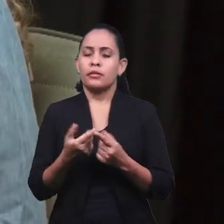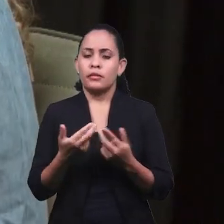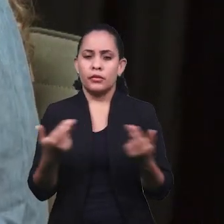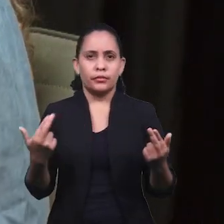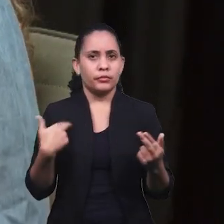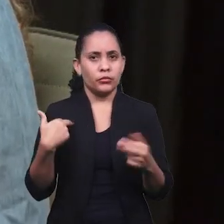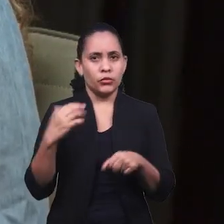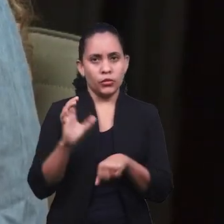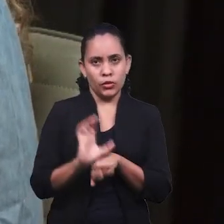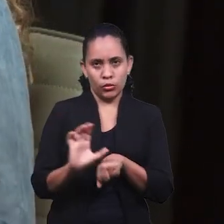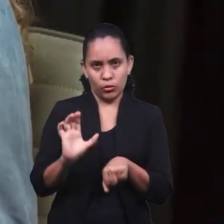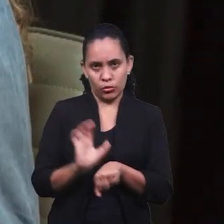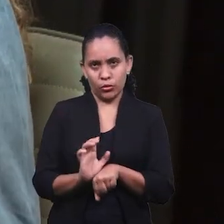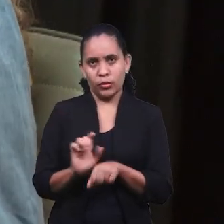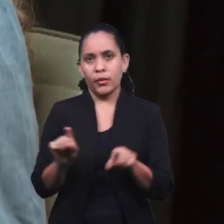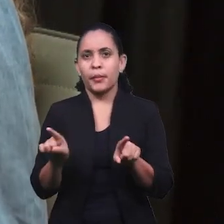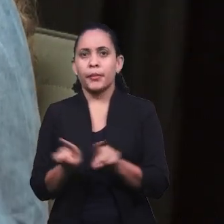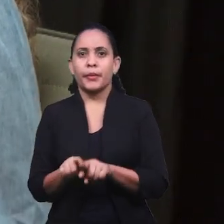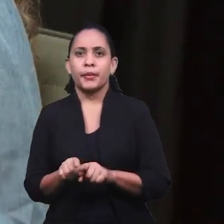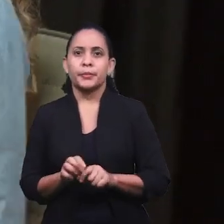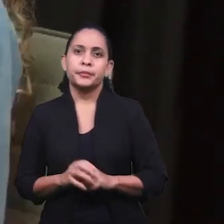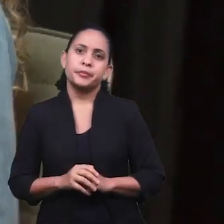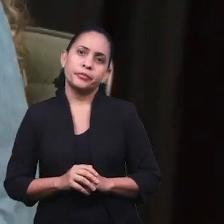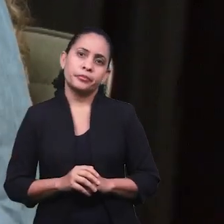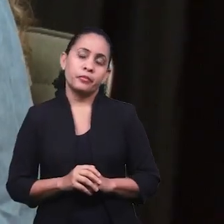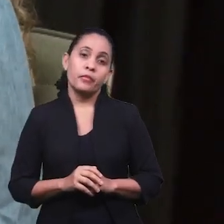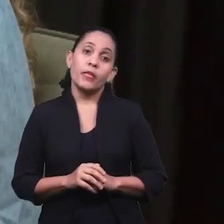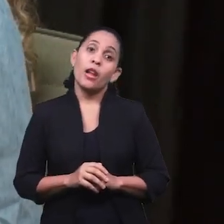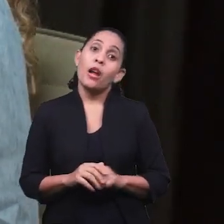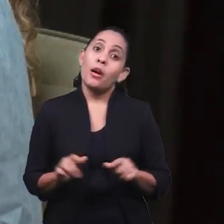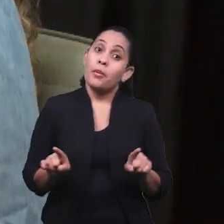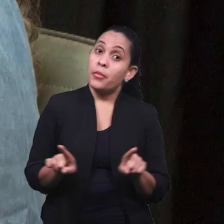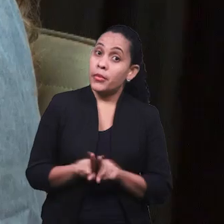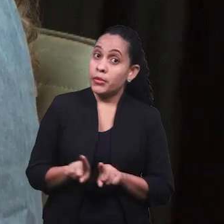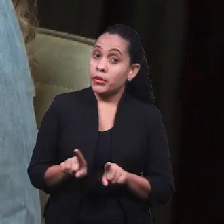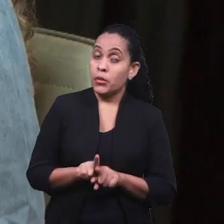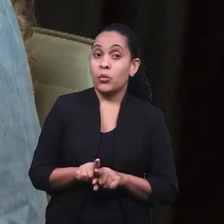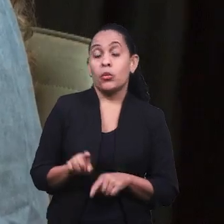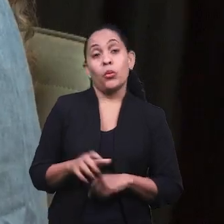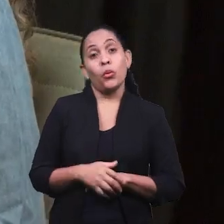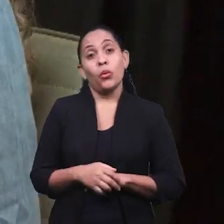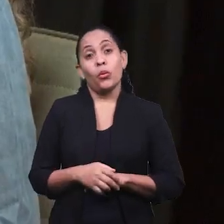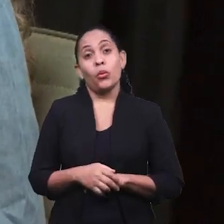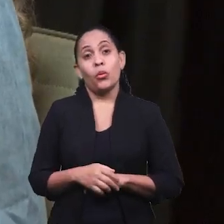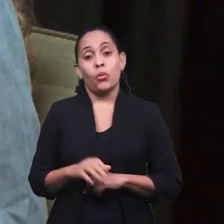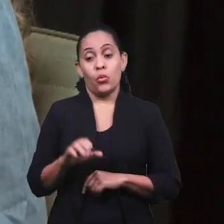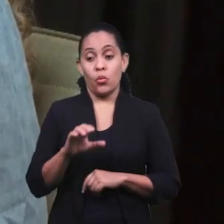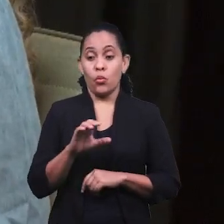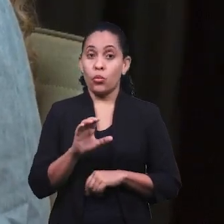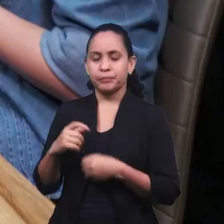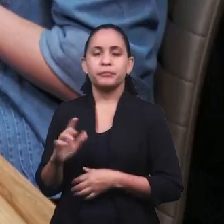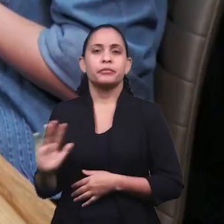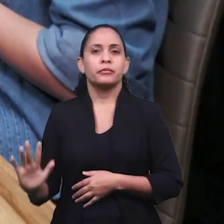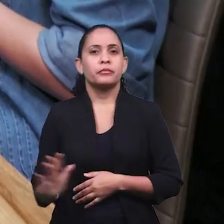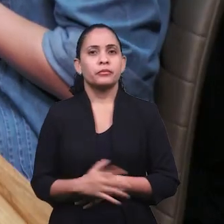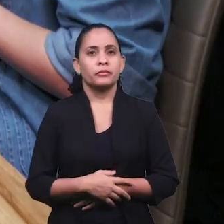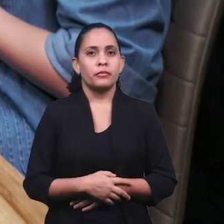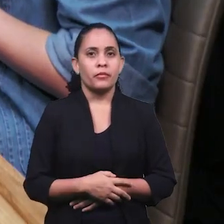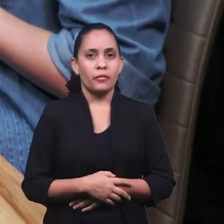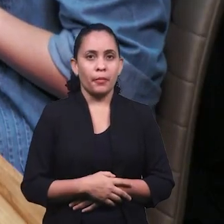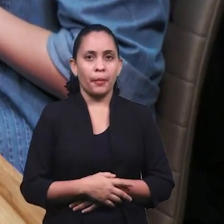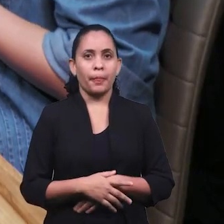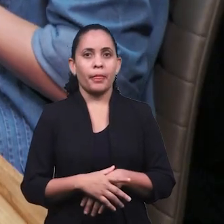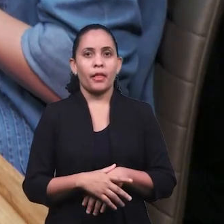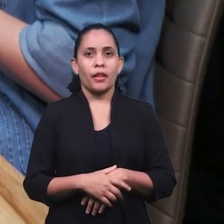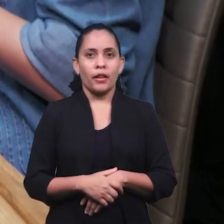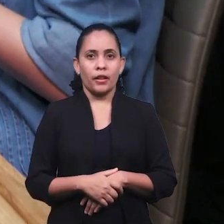né. O curso ele, por ser bacharelado, tem ali a duração de 4 anos,